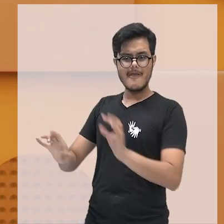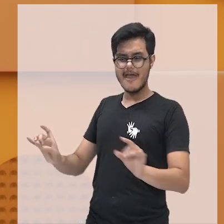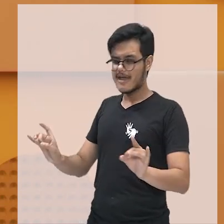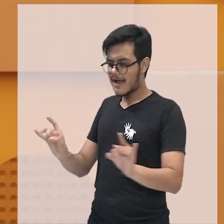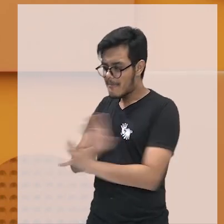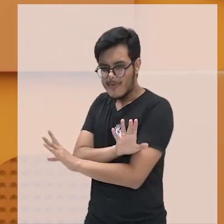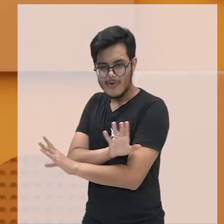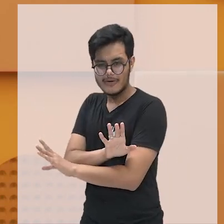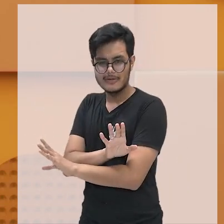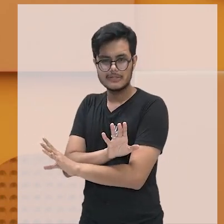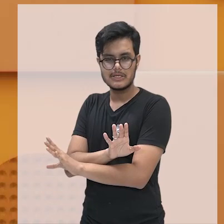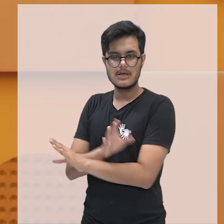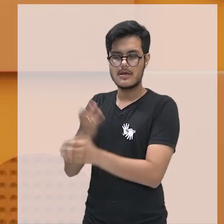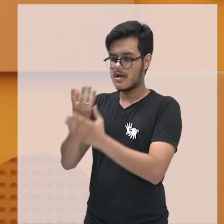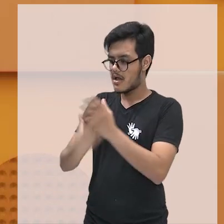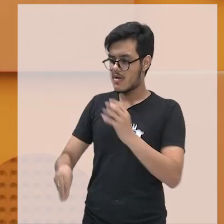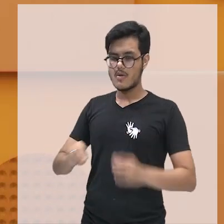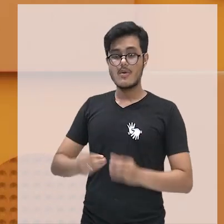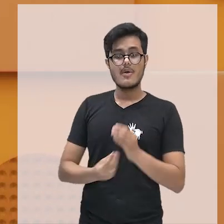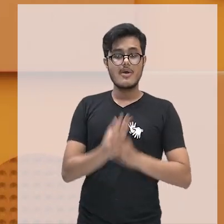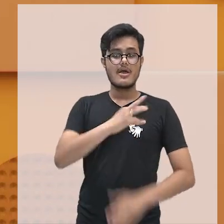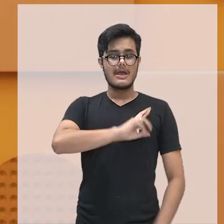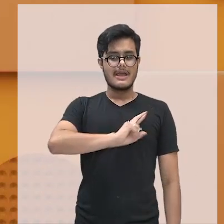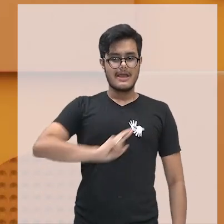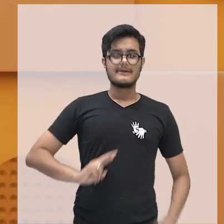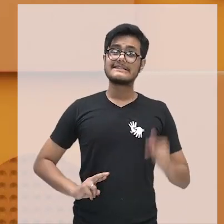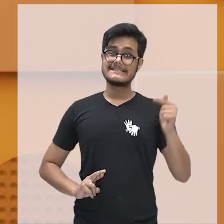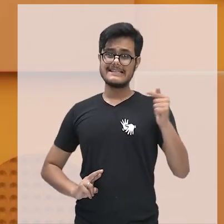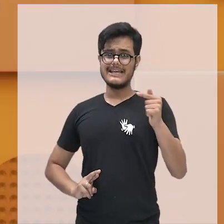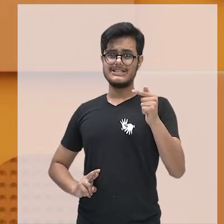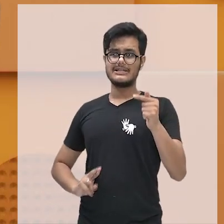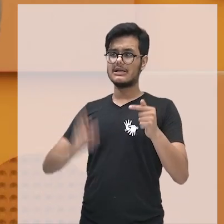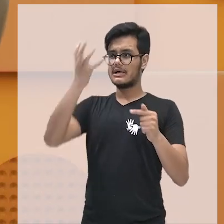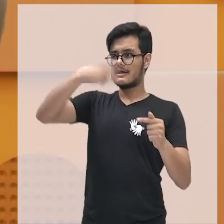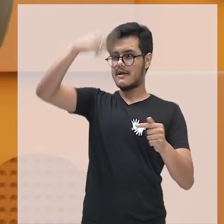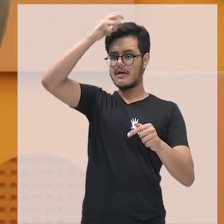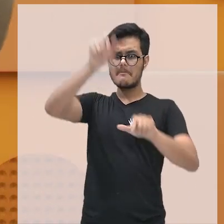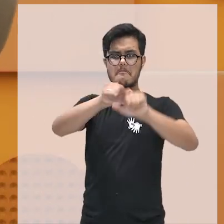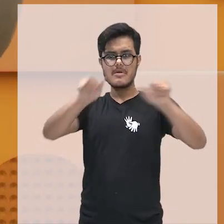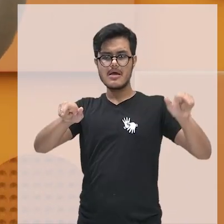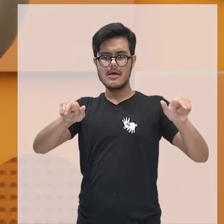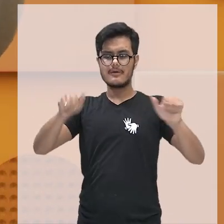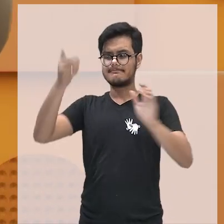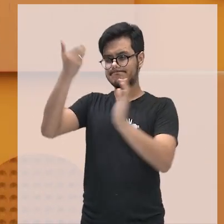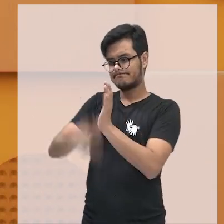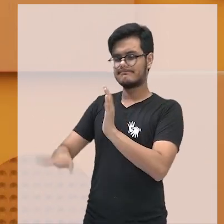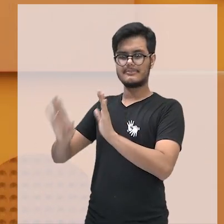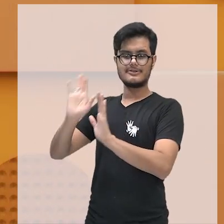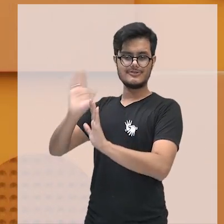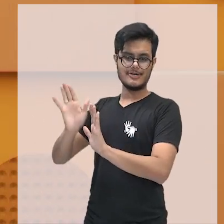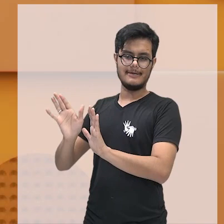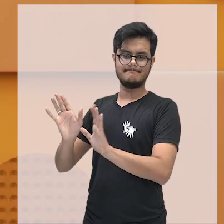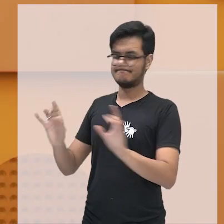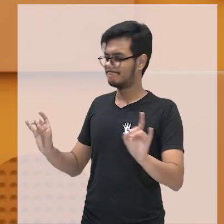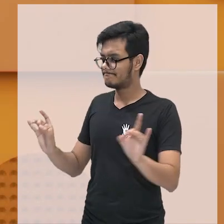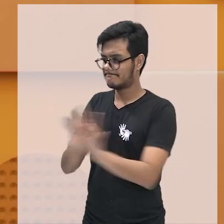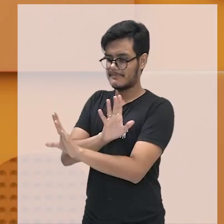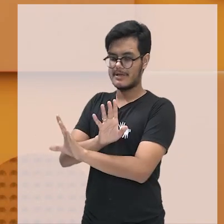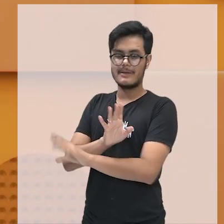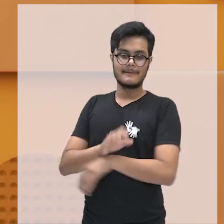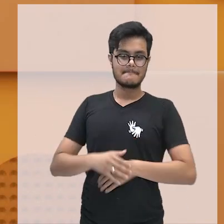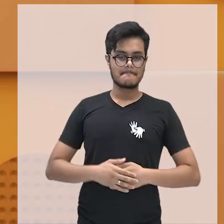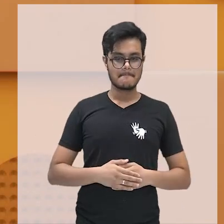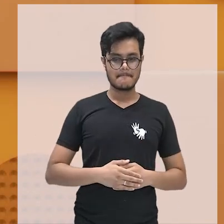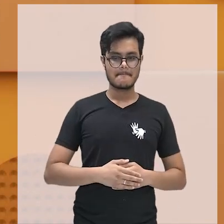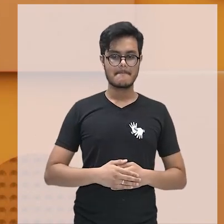quando o reino ali os sete reinos os sete reis que governaram Roma o último seria aí eh Tarquino